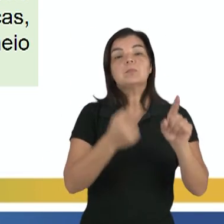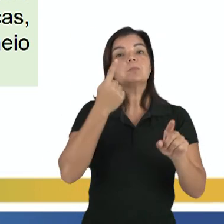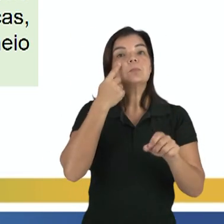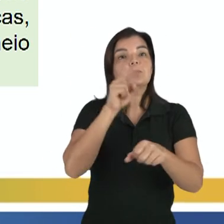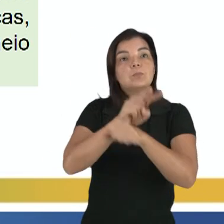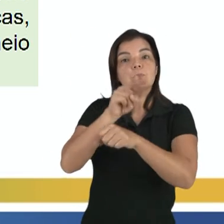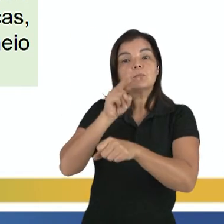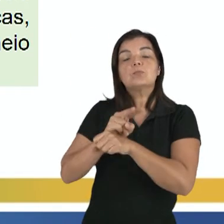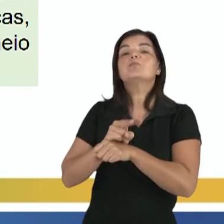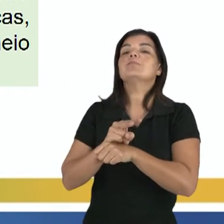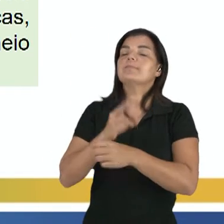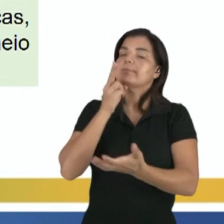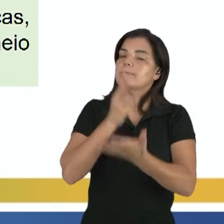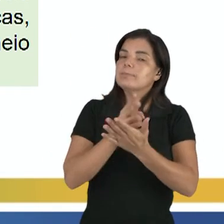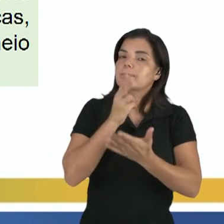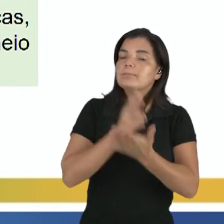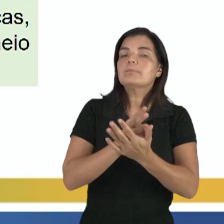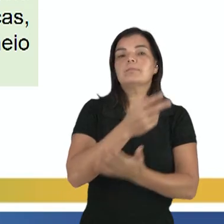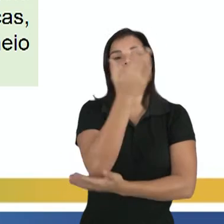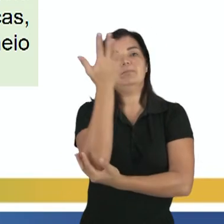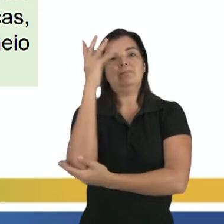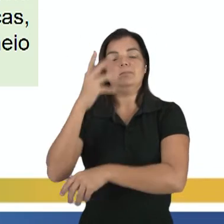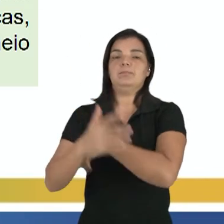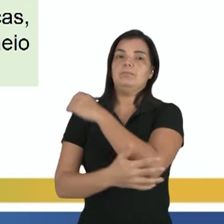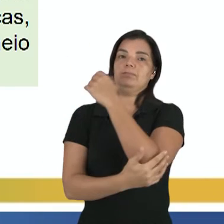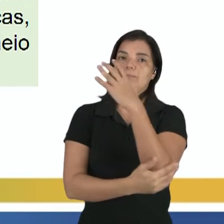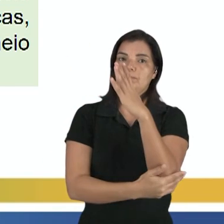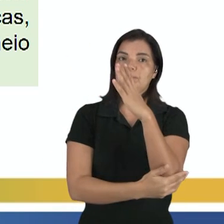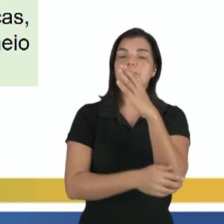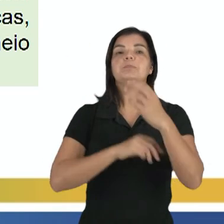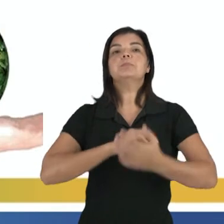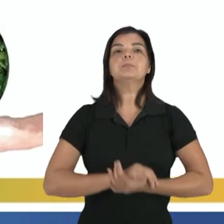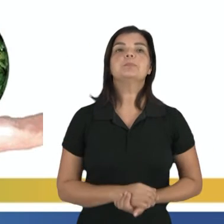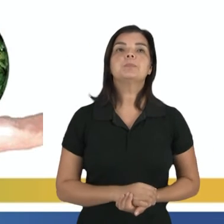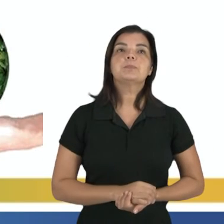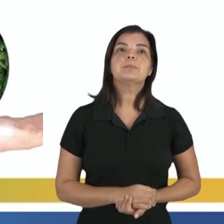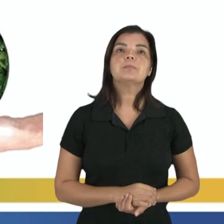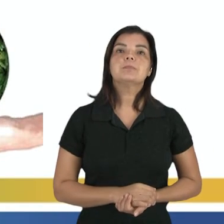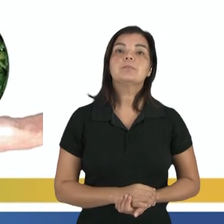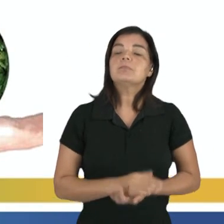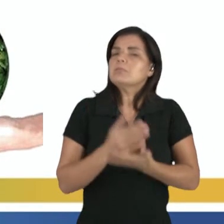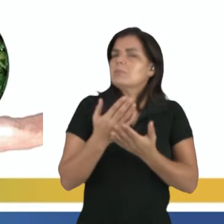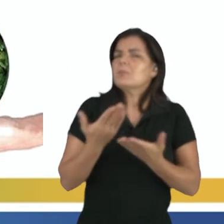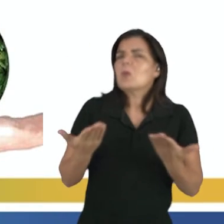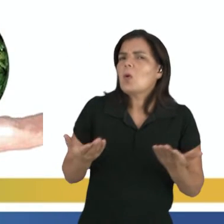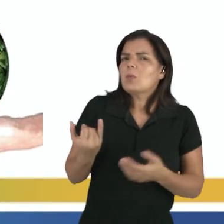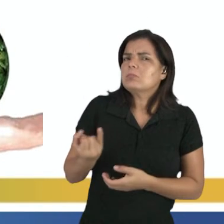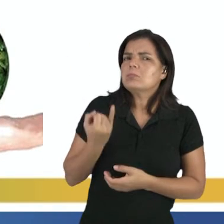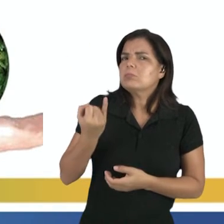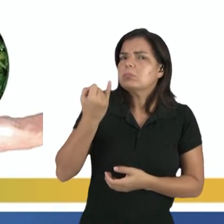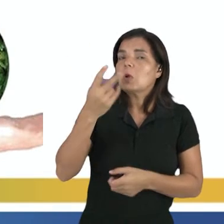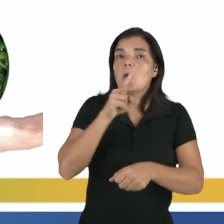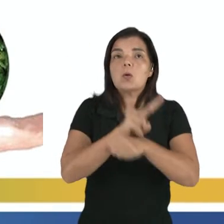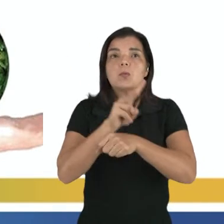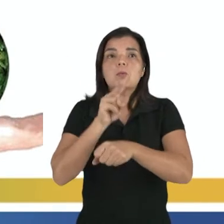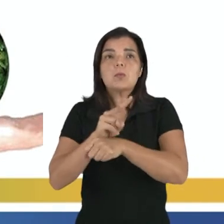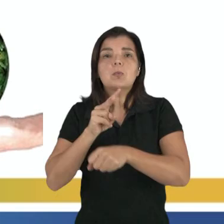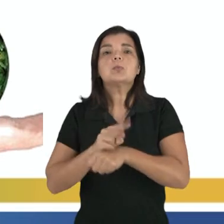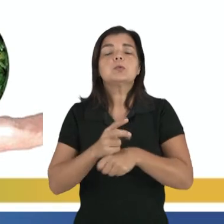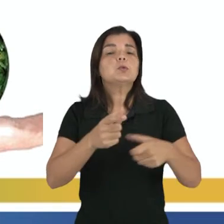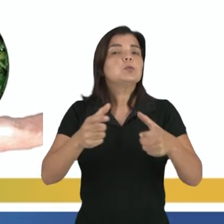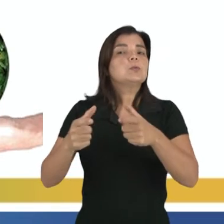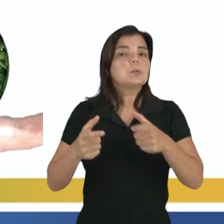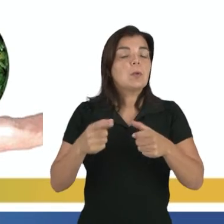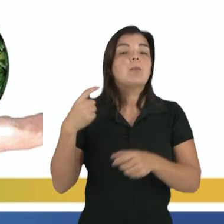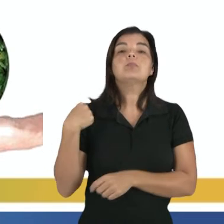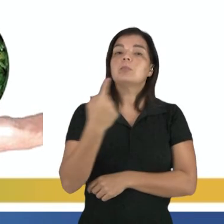ambiental, buscando sempre a conservação do meio ambiente. Bom, e qual que é a importância da preservação desse